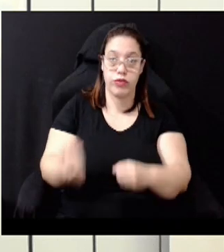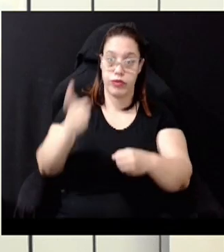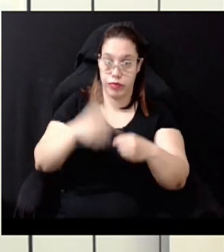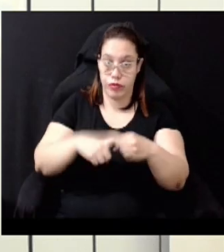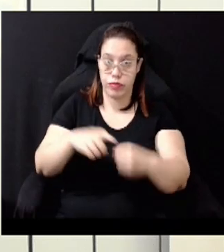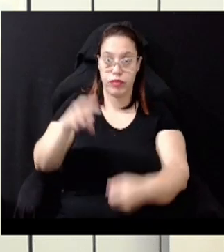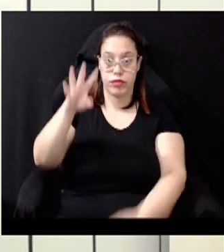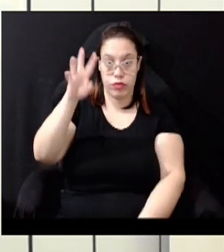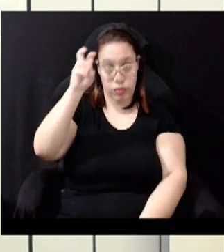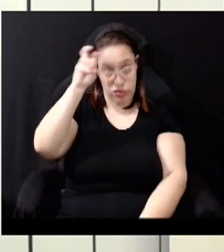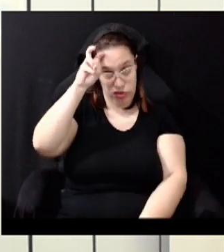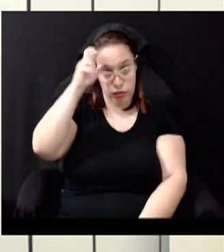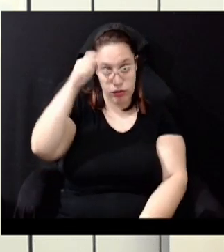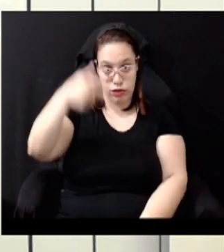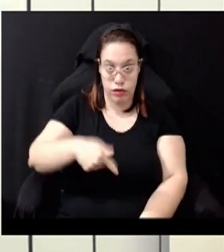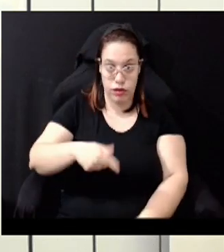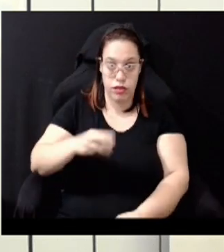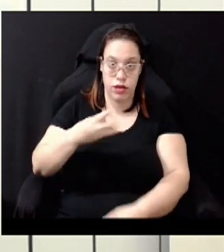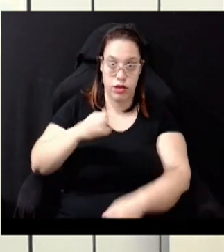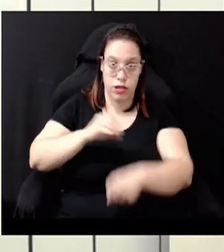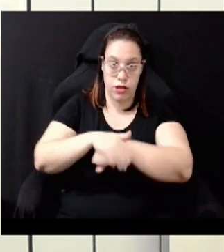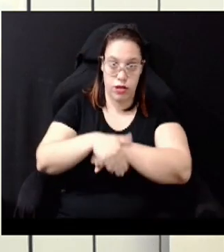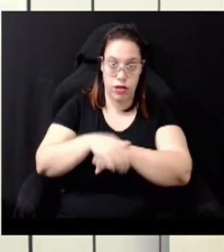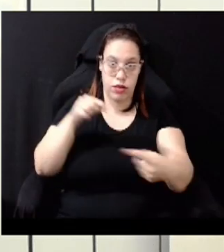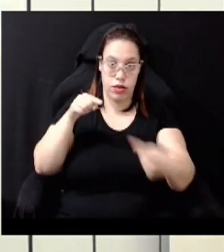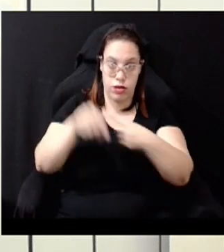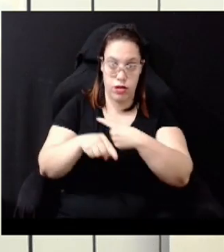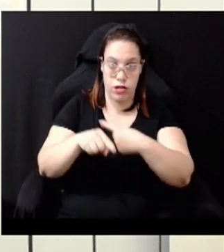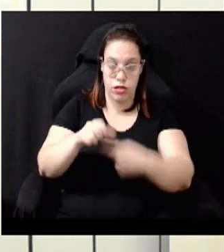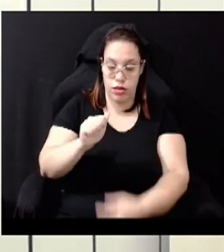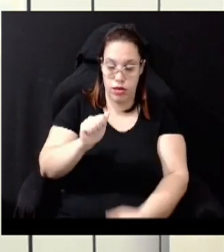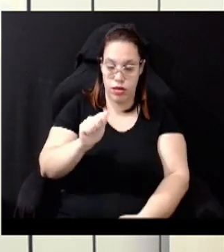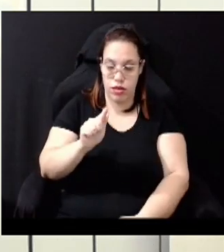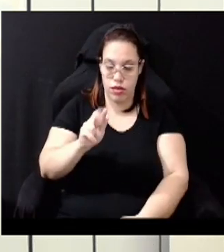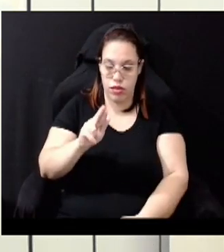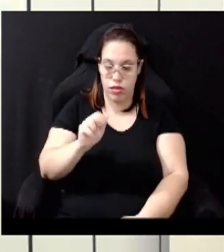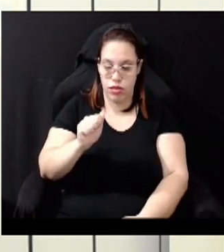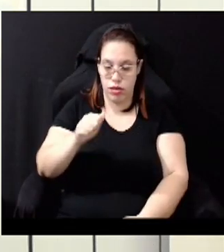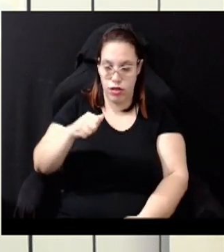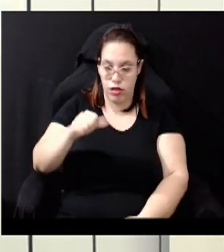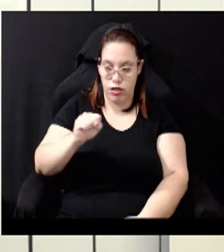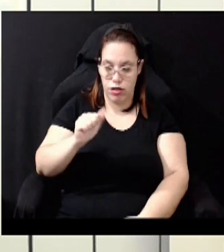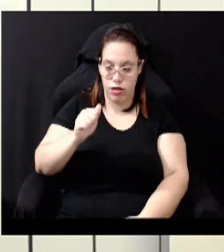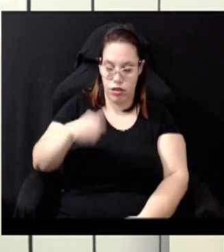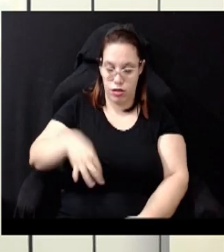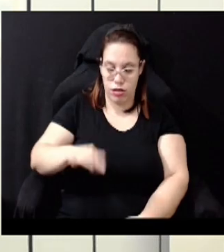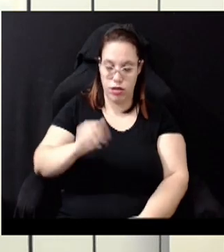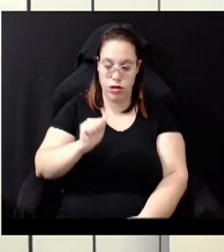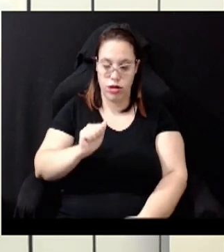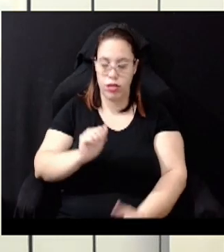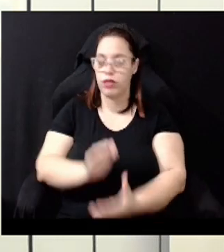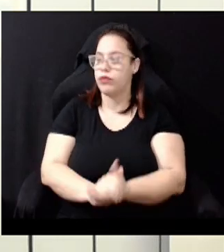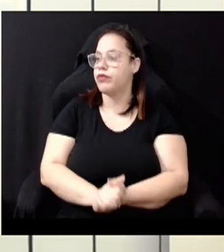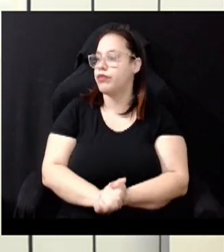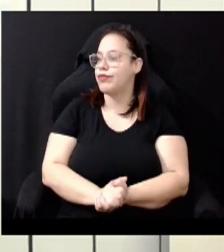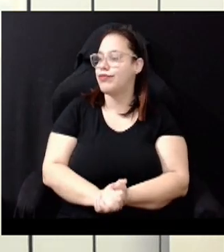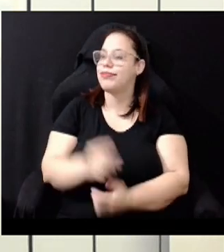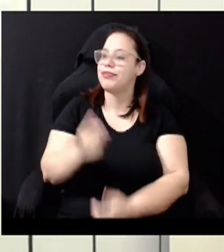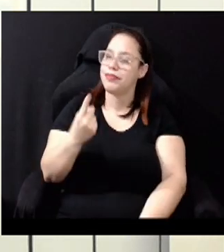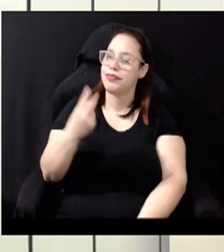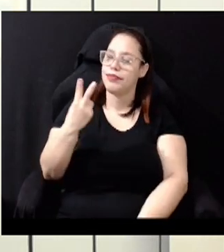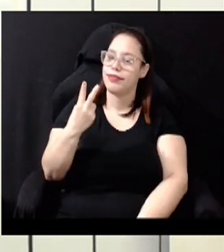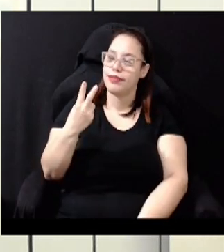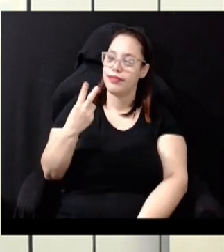quinta-feira, 7h30 da noite, contra o Água Santa, novamente no estádio Brinco de Ouro. 12h mais